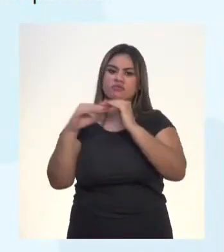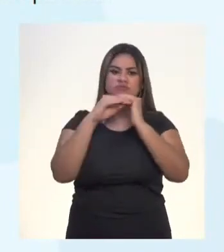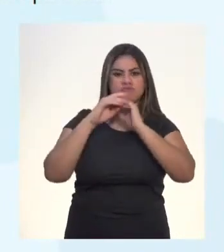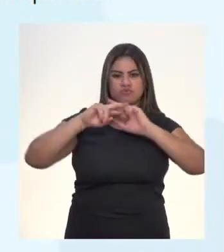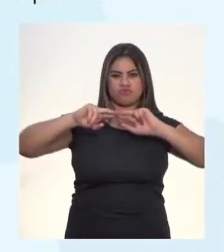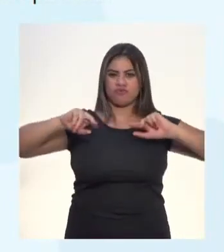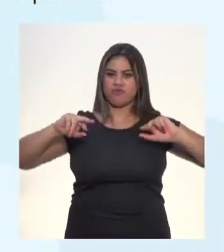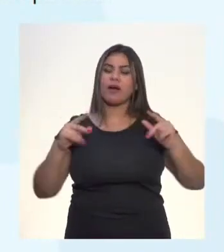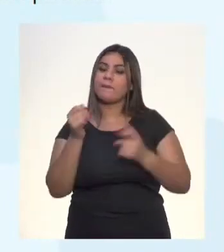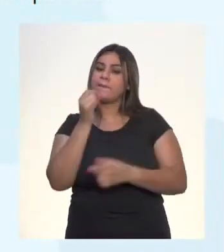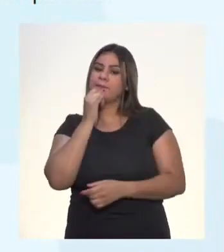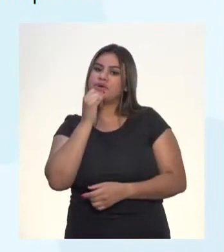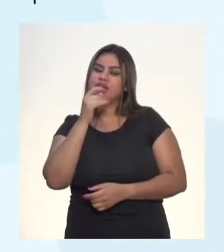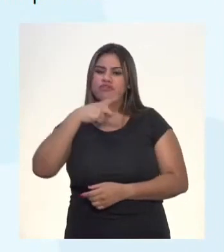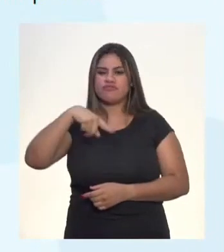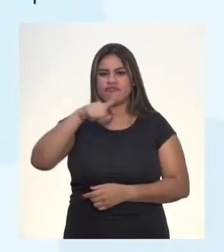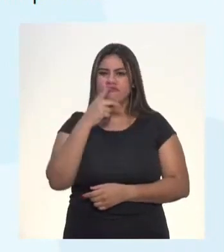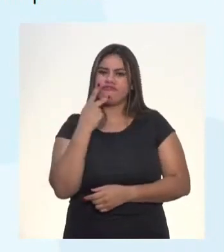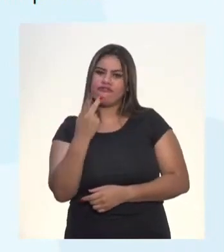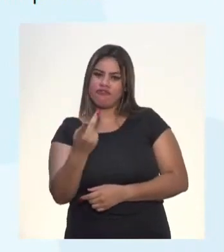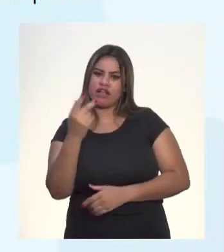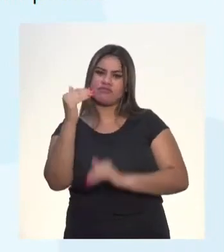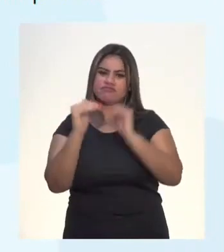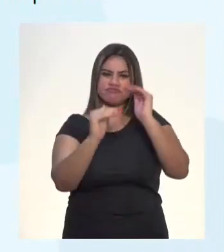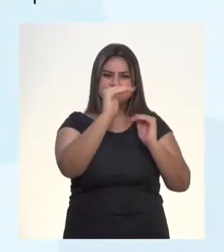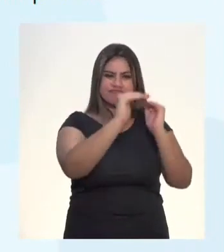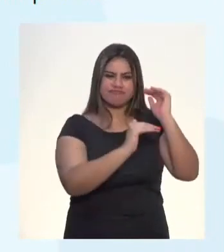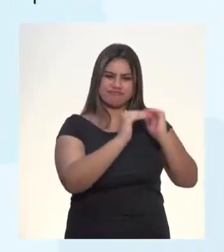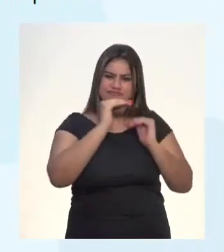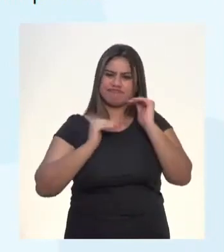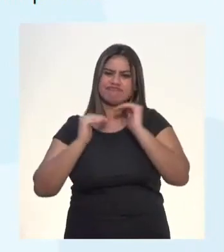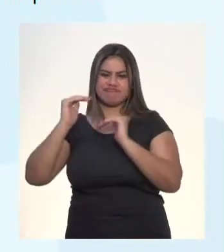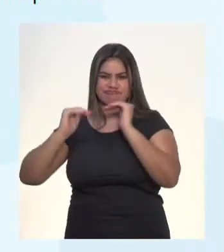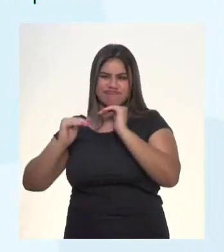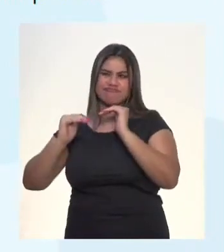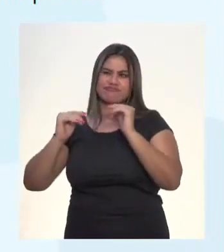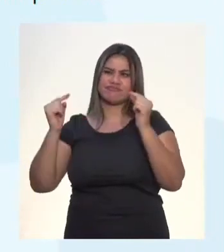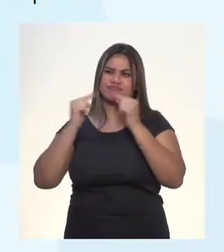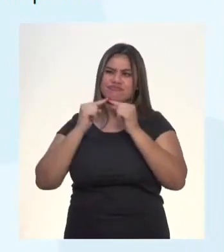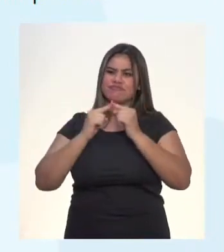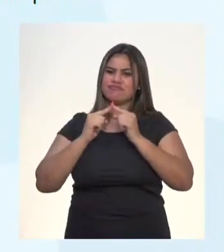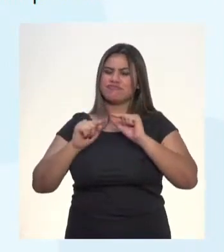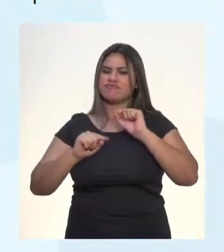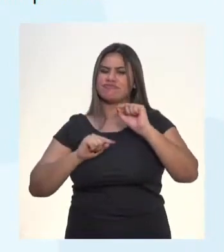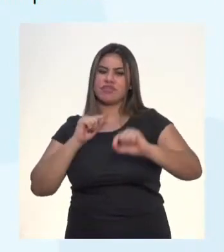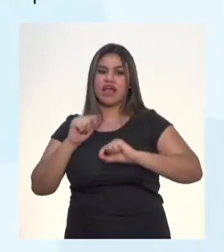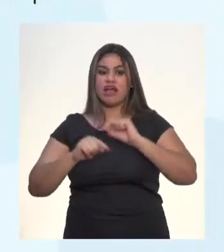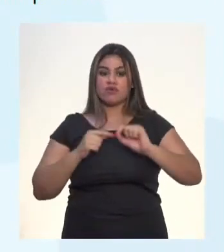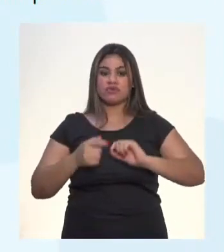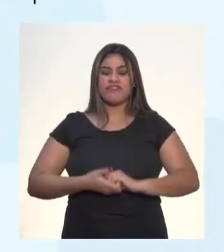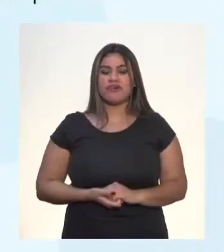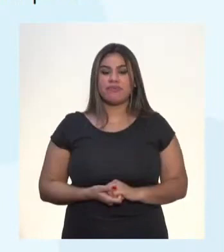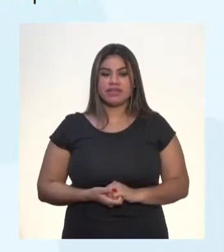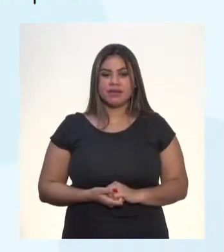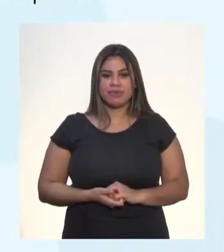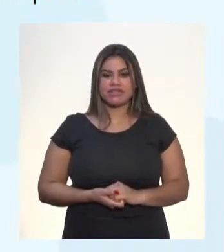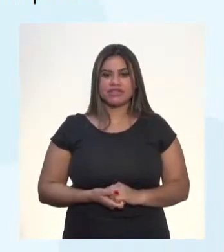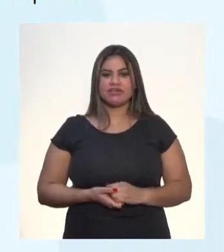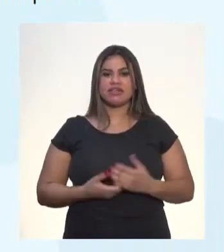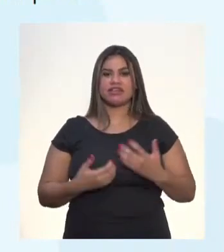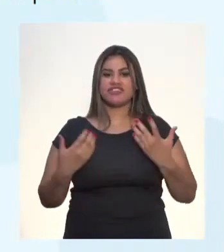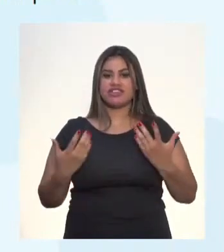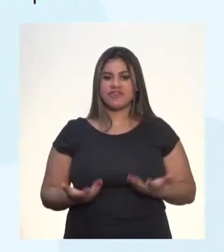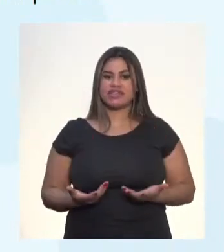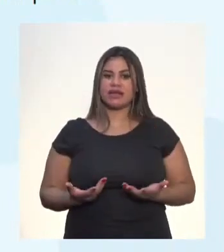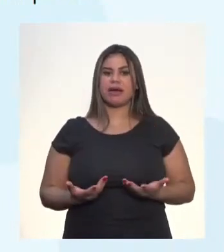Normalmente, quando a gente fala de desigualdade, a gente vincula ali sempre a desigualdade em relação financeira, mas existem diversos outros tipos de desigualdade. E aí, olhando